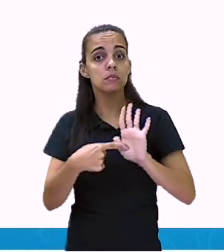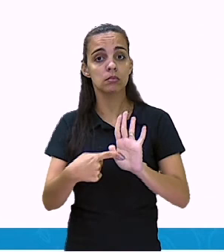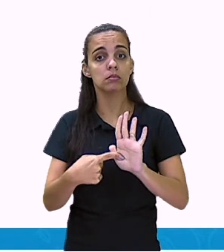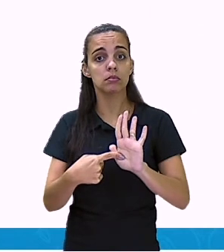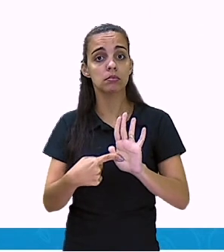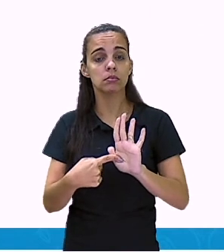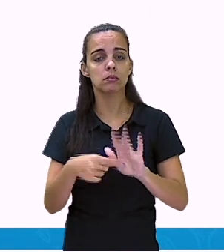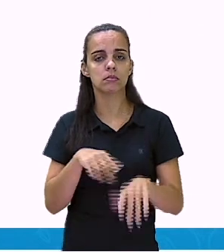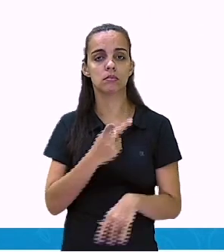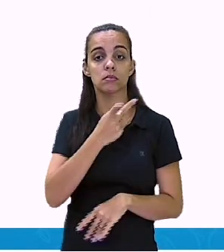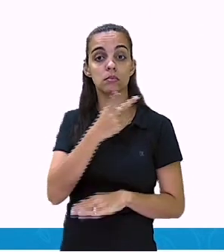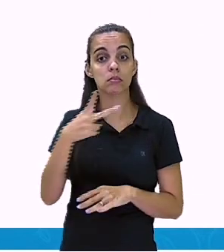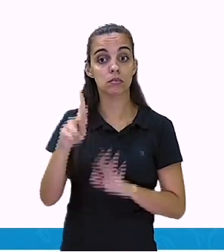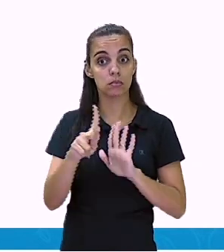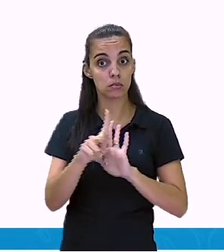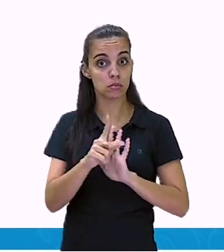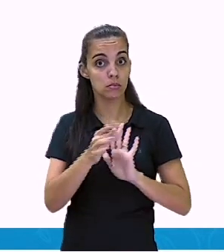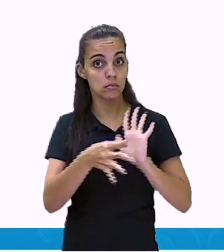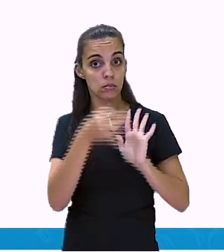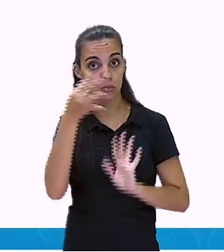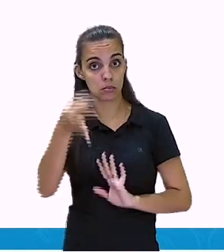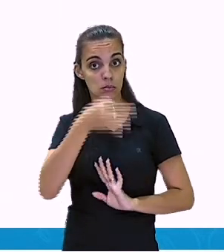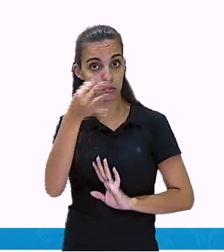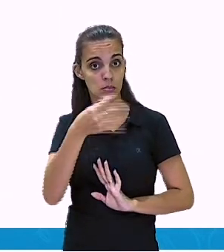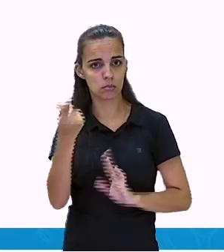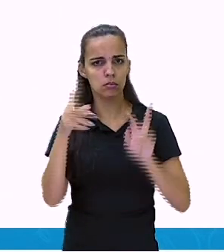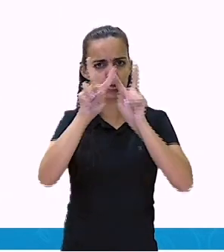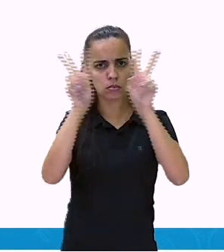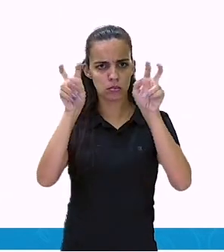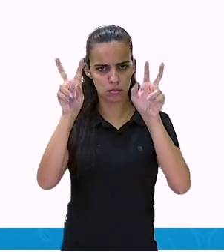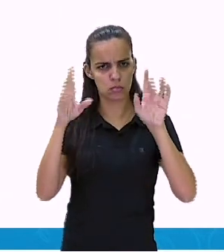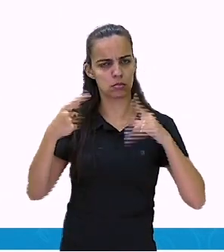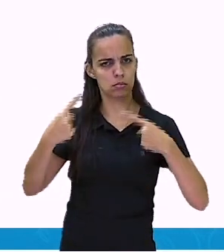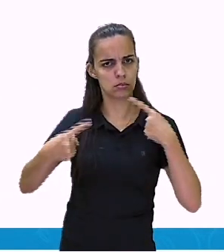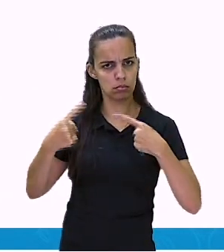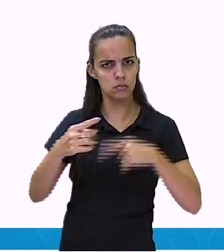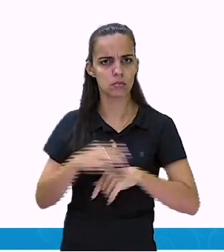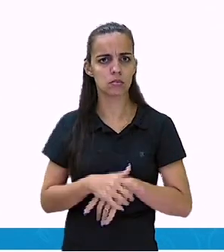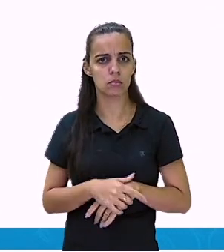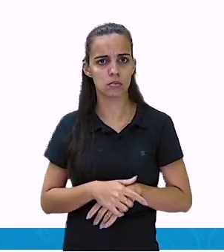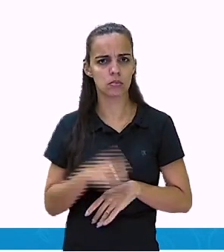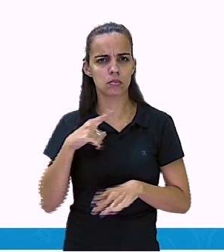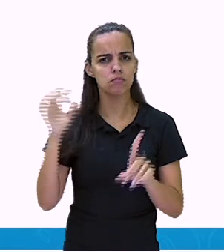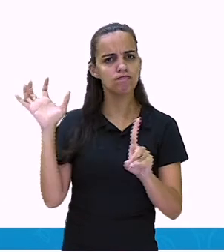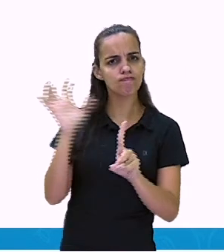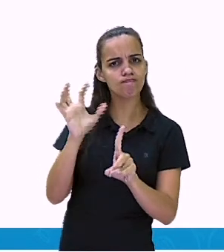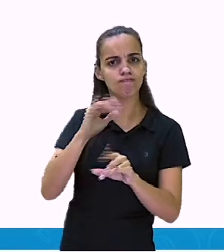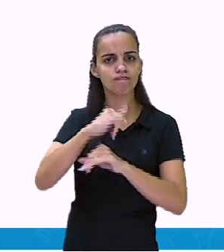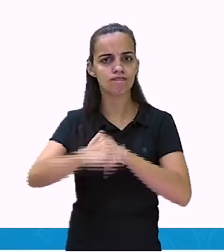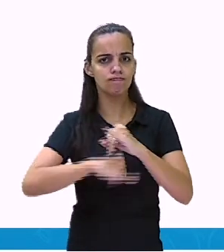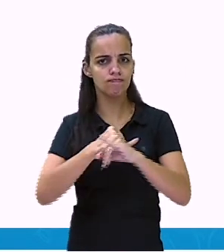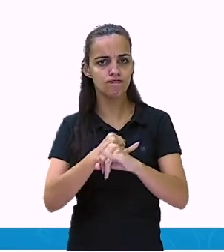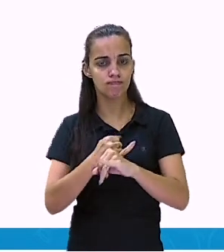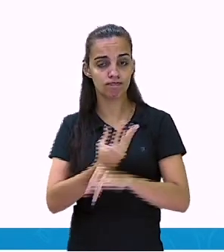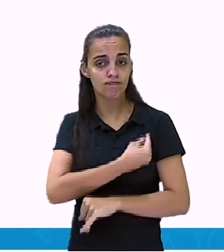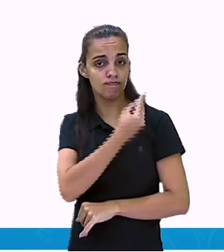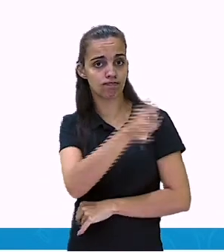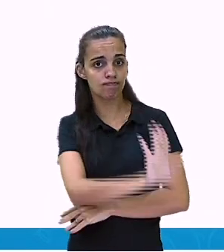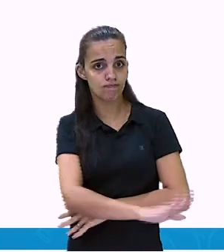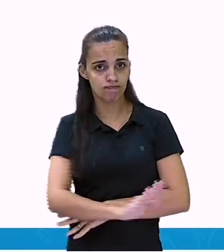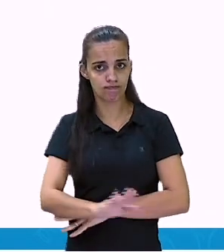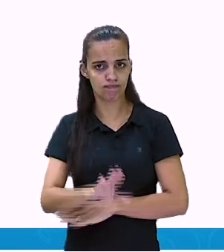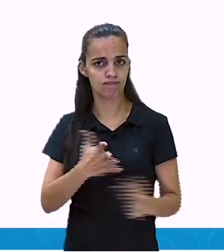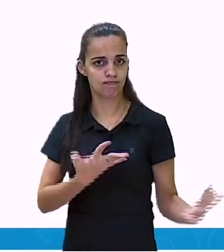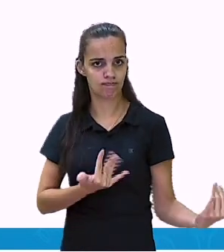você apresenta a sua opinião sobre o tema debatido. A influência da internet na vida das crianças